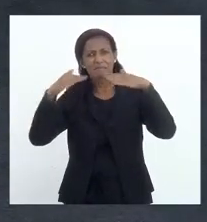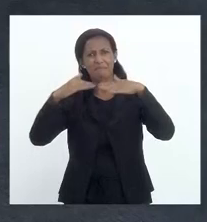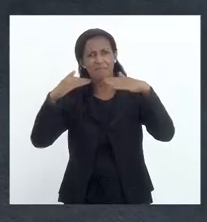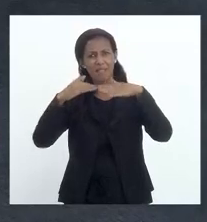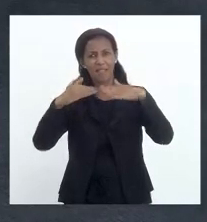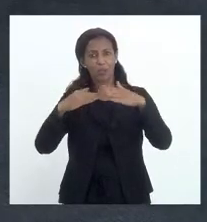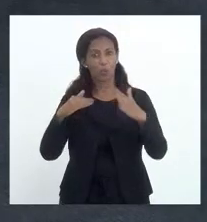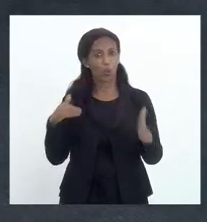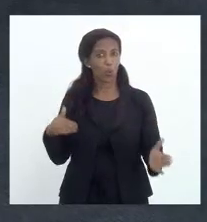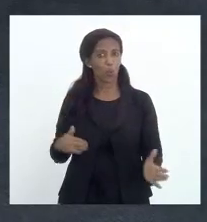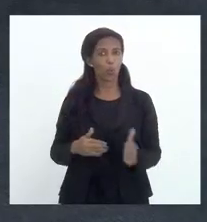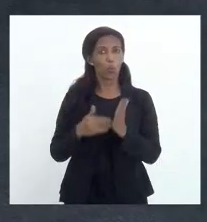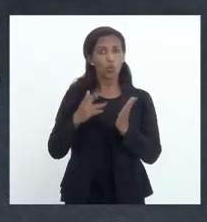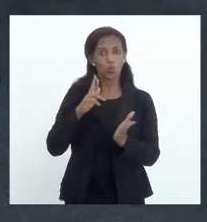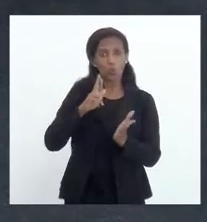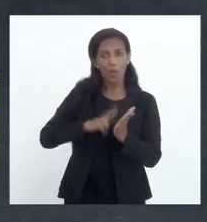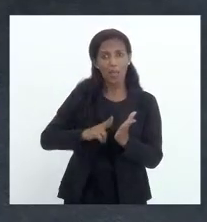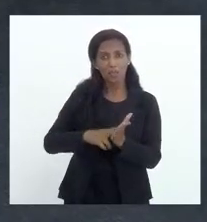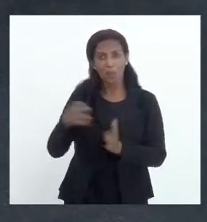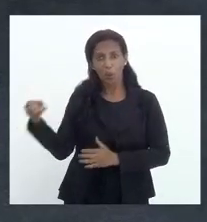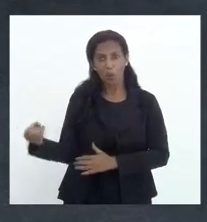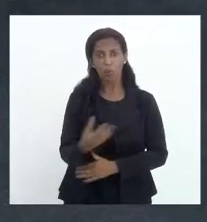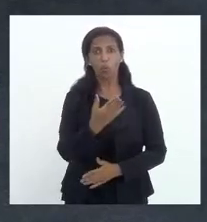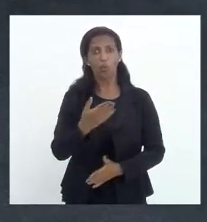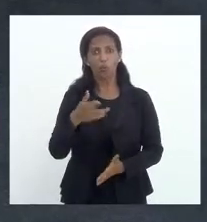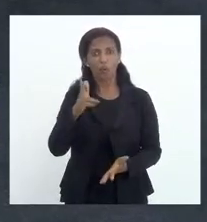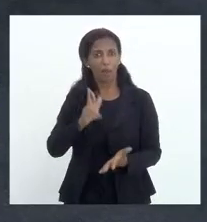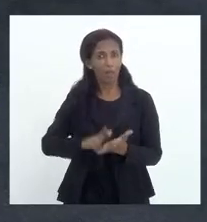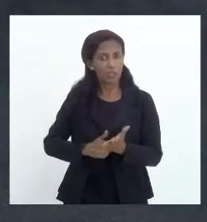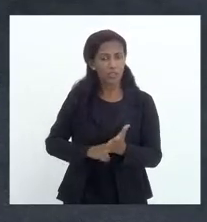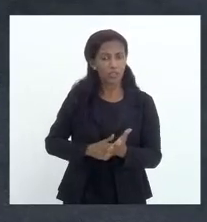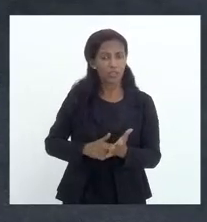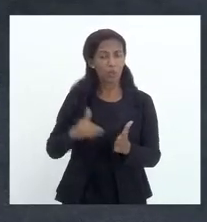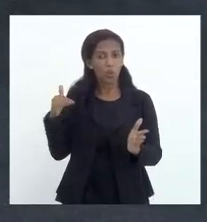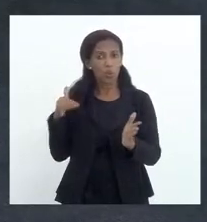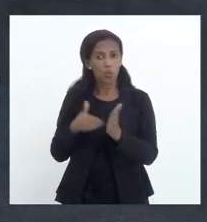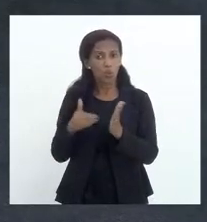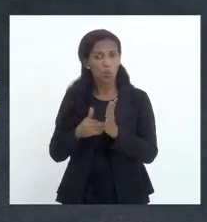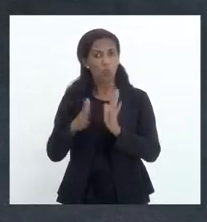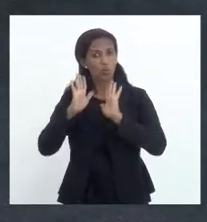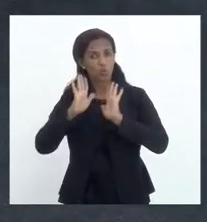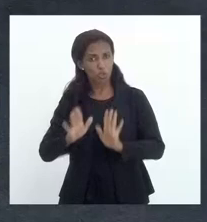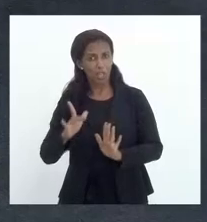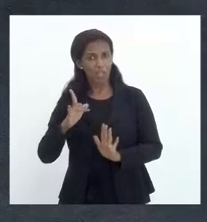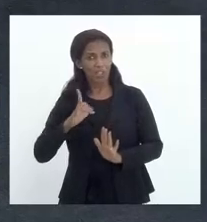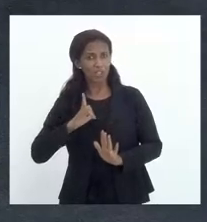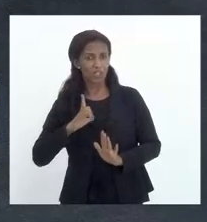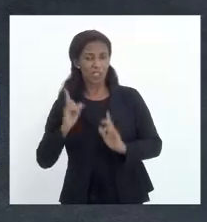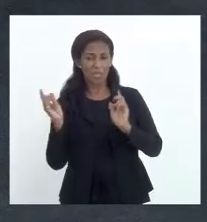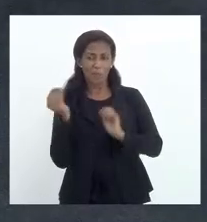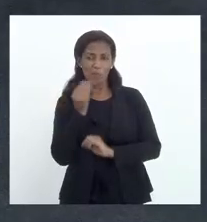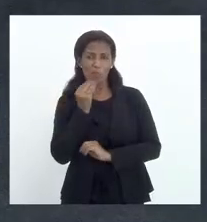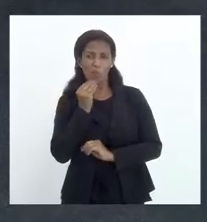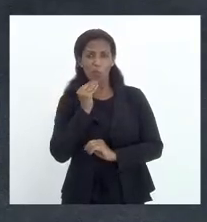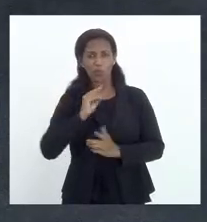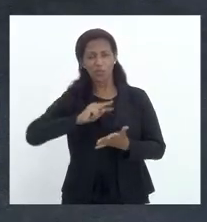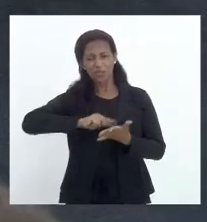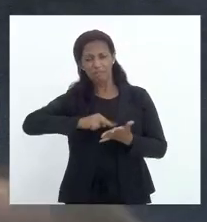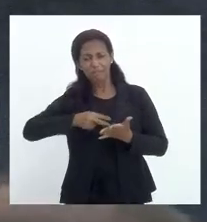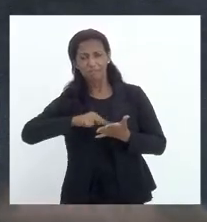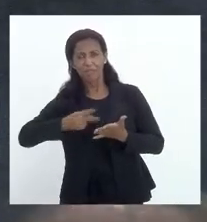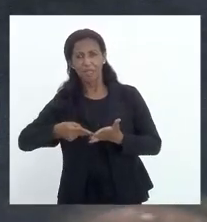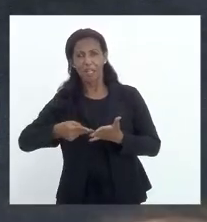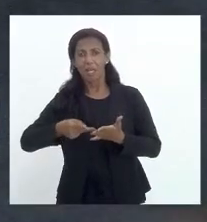regime, vamos encarar um novo regime de recuperação fiscal. No último regime, havia as previsões de que podia ser feita a recomposição,